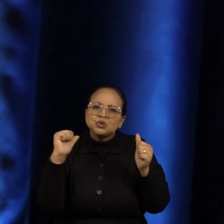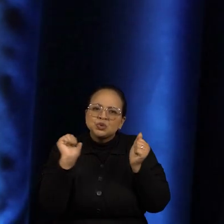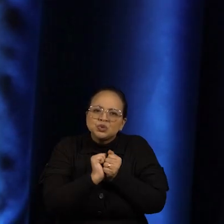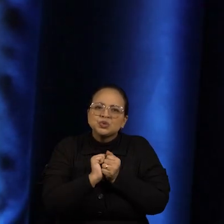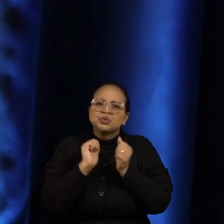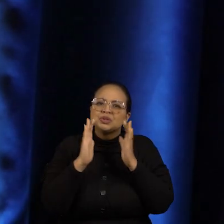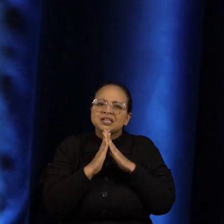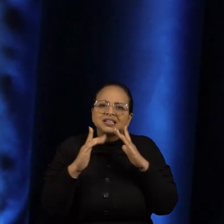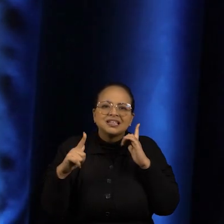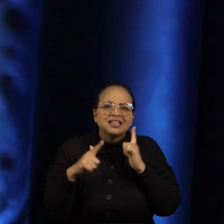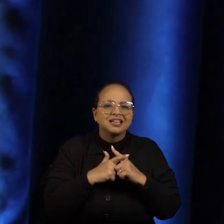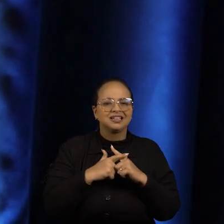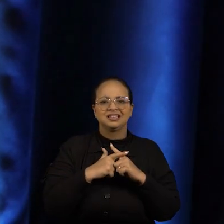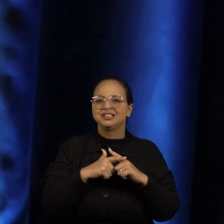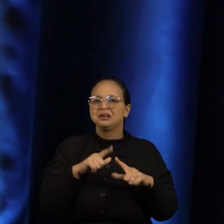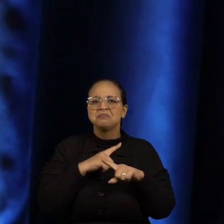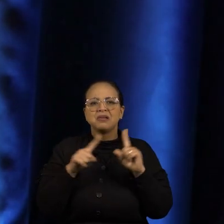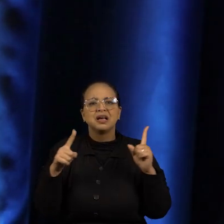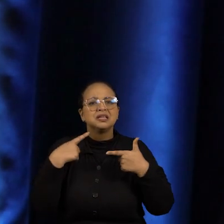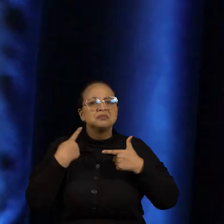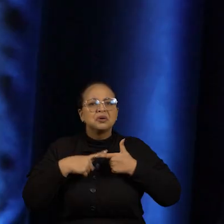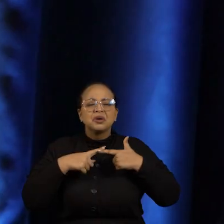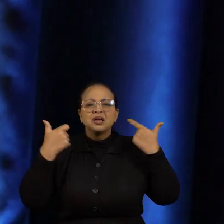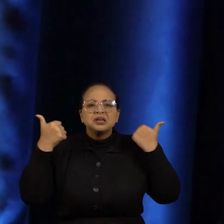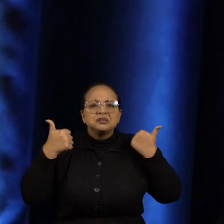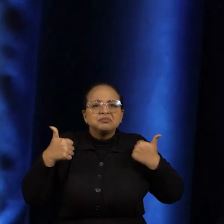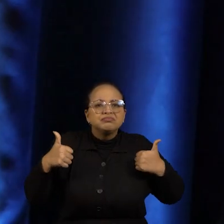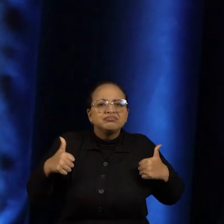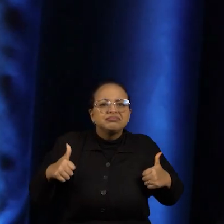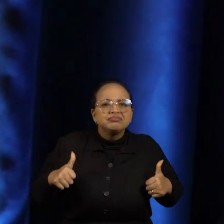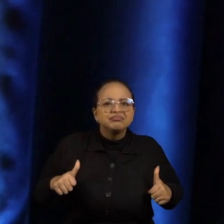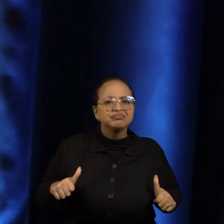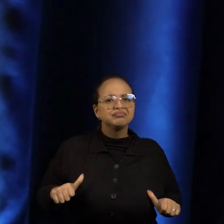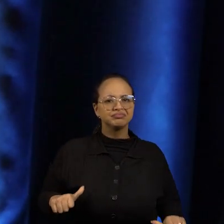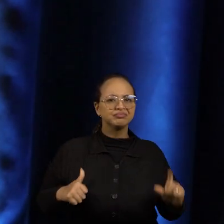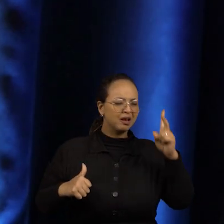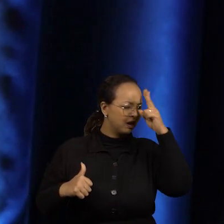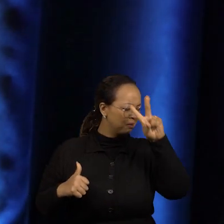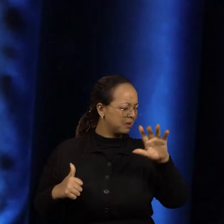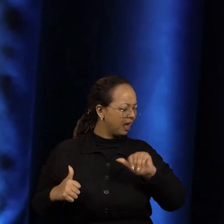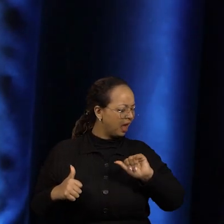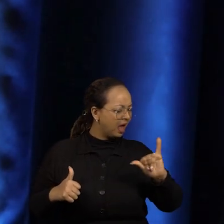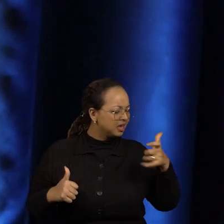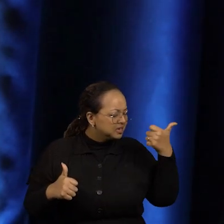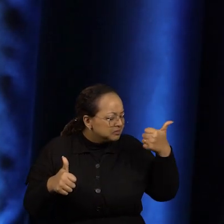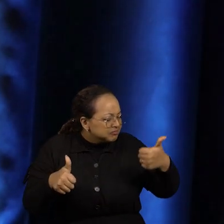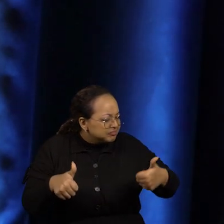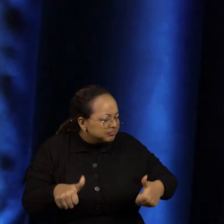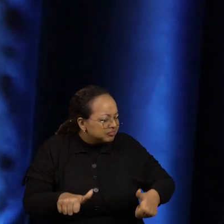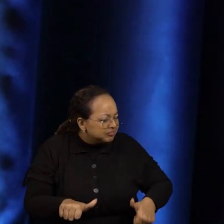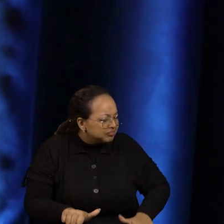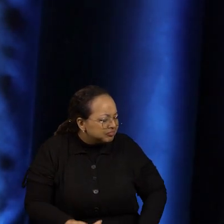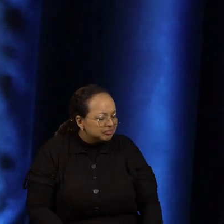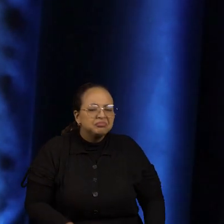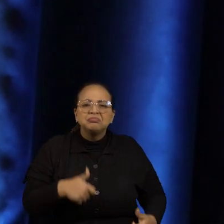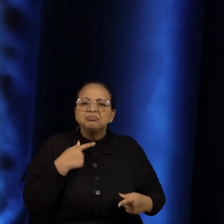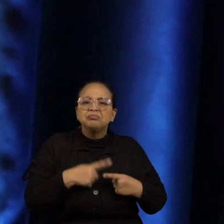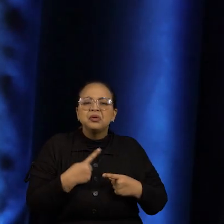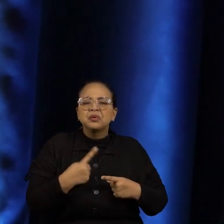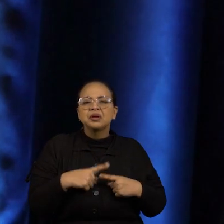em ruínas. O que são ruínas? É algo que um dia era um edifício, era uma construção, mas está